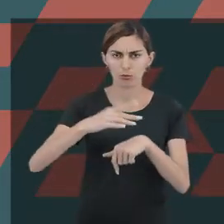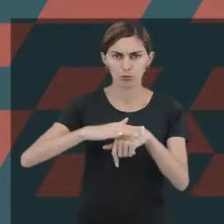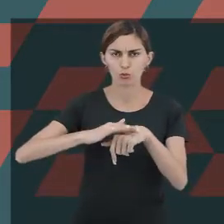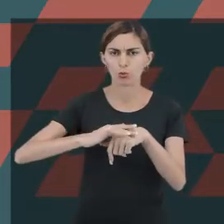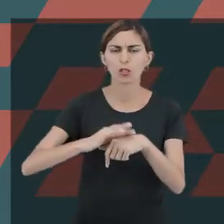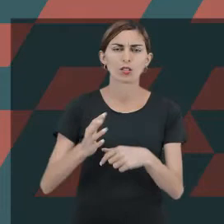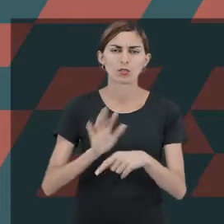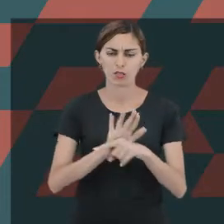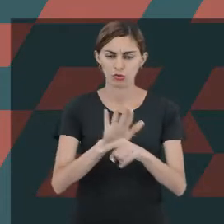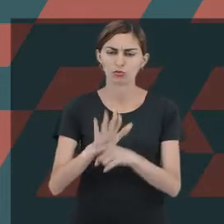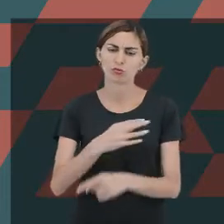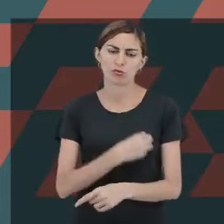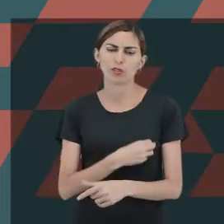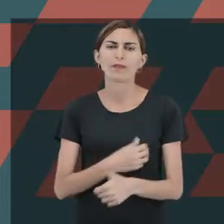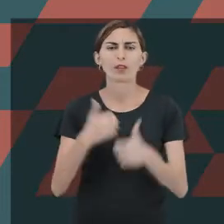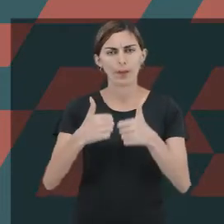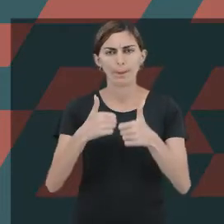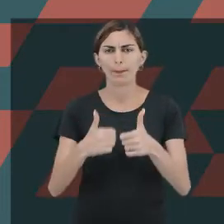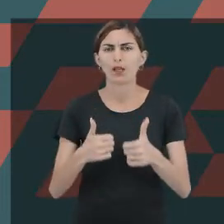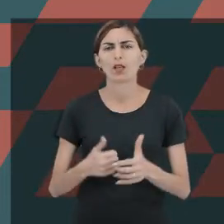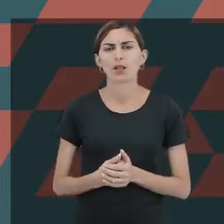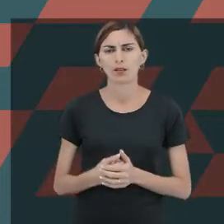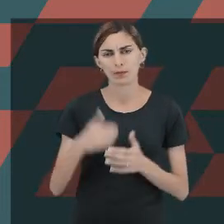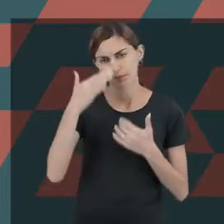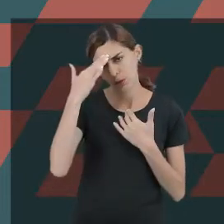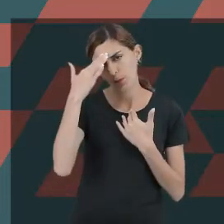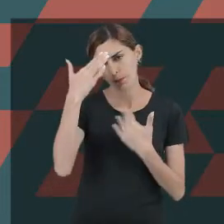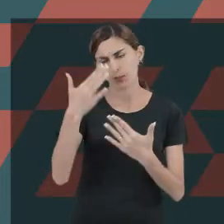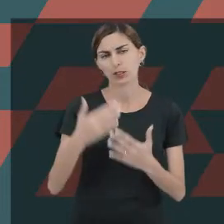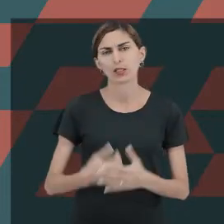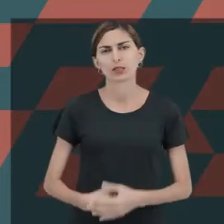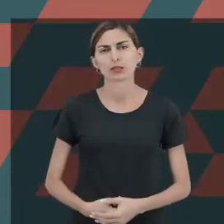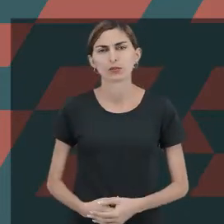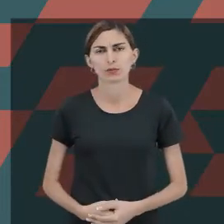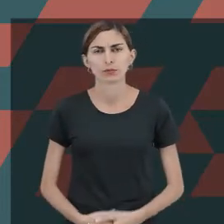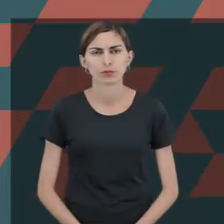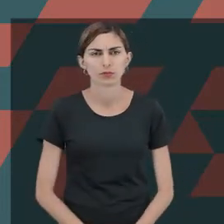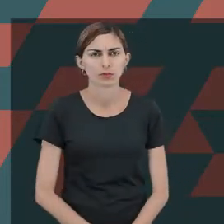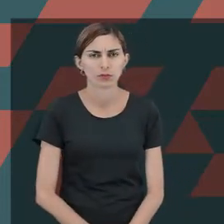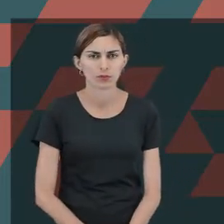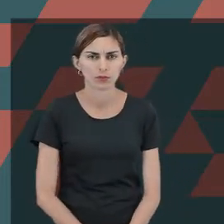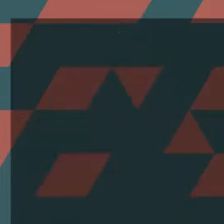entender a doença inicialmente e dar uma qualidade de vida boa para esses pacientes. Obrigada.